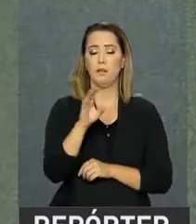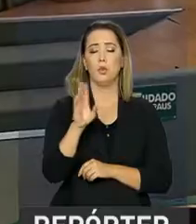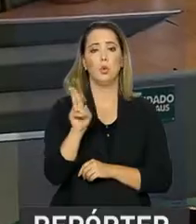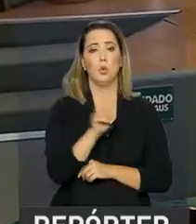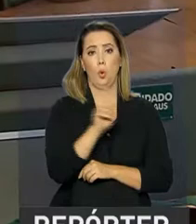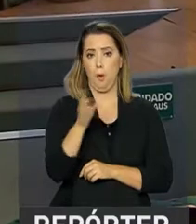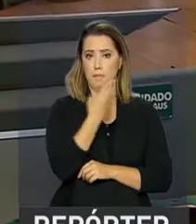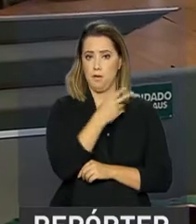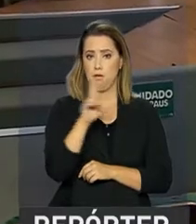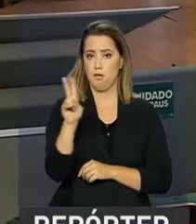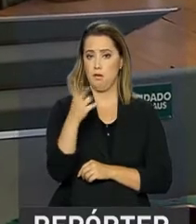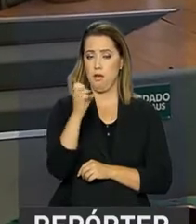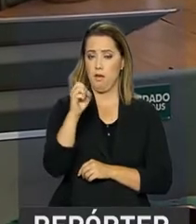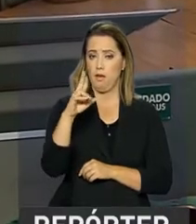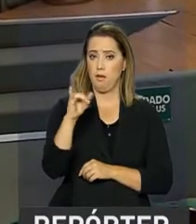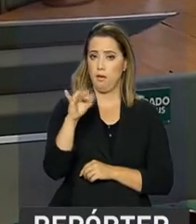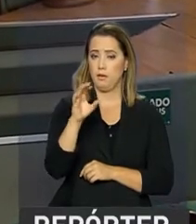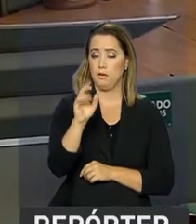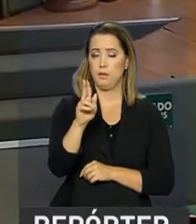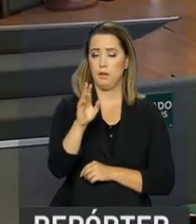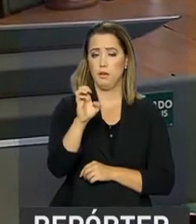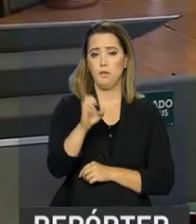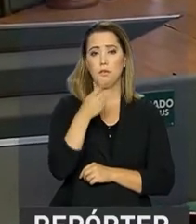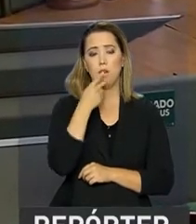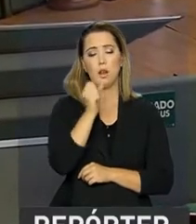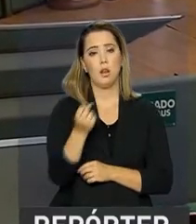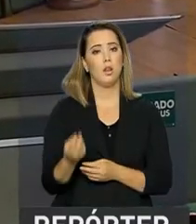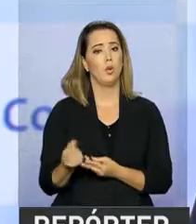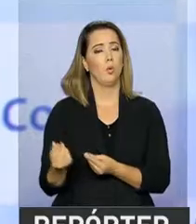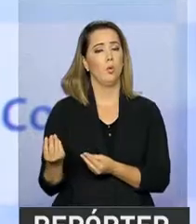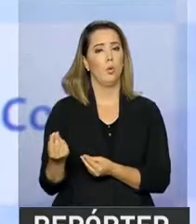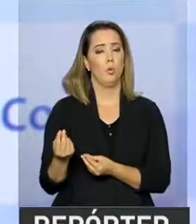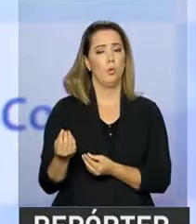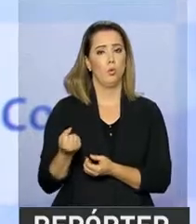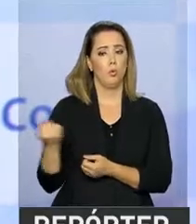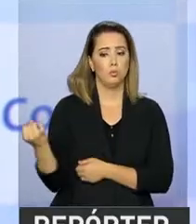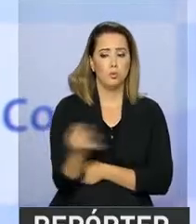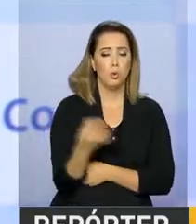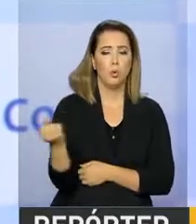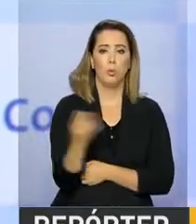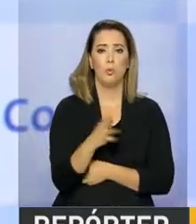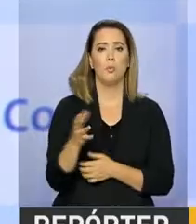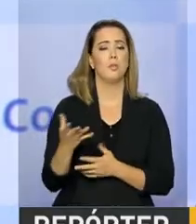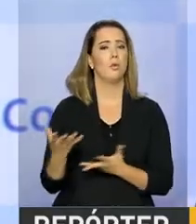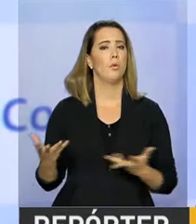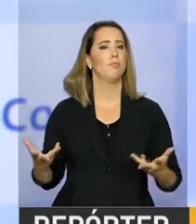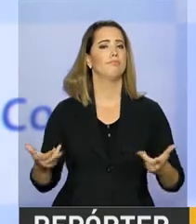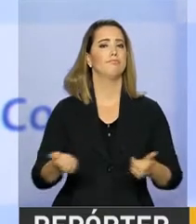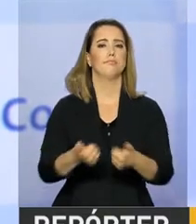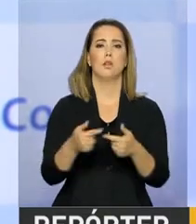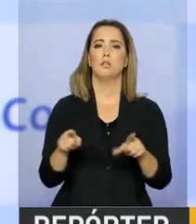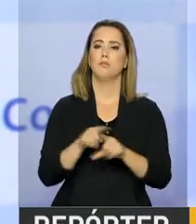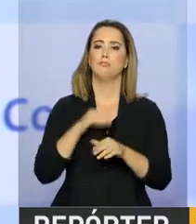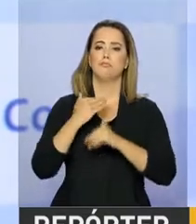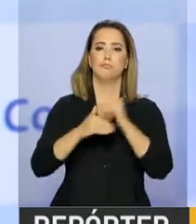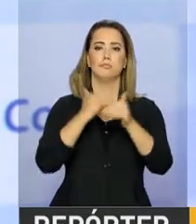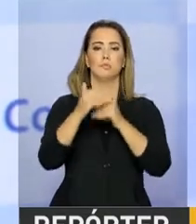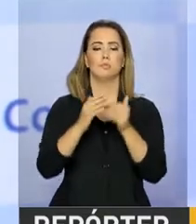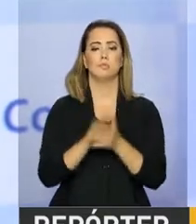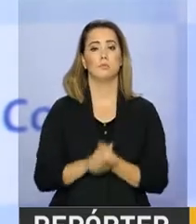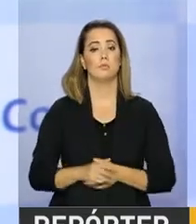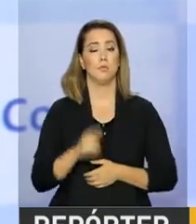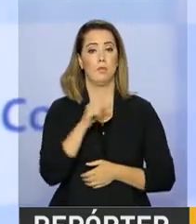a qualidade à quantidade das frutas e verduras aumentaram em 2017 as condições de clima e de produção foram